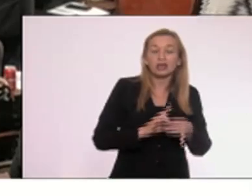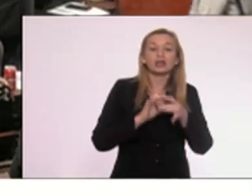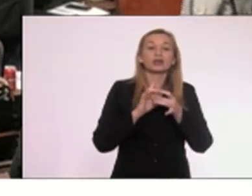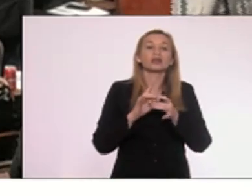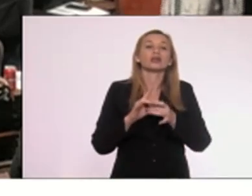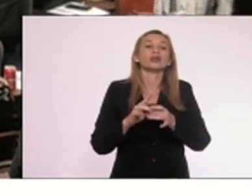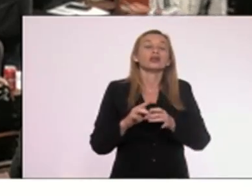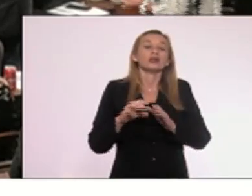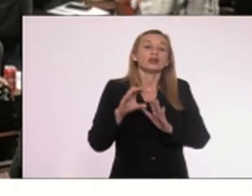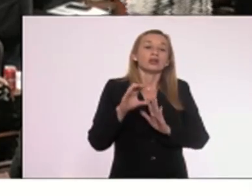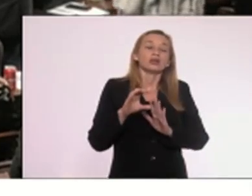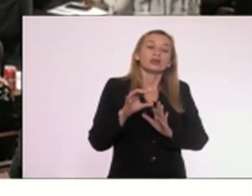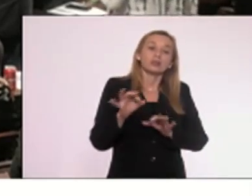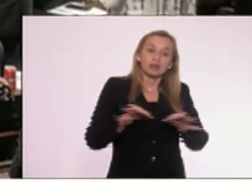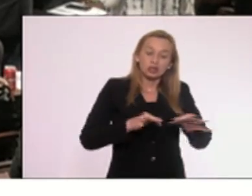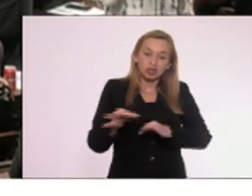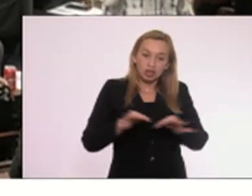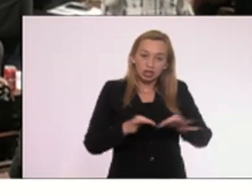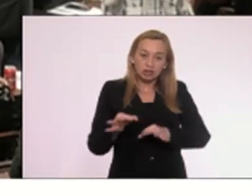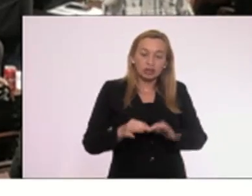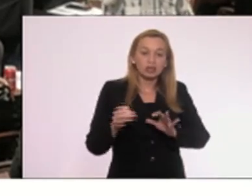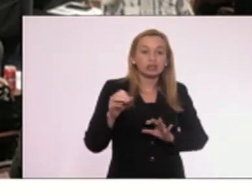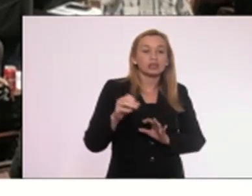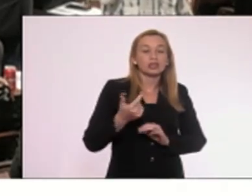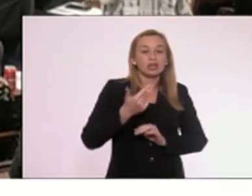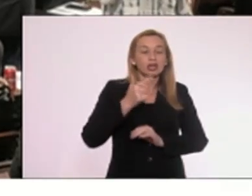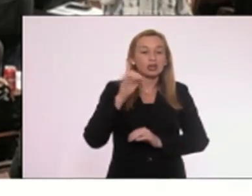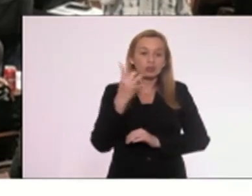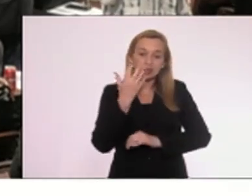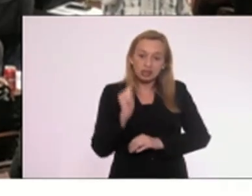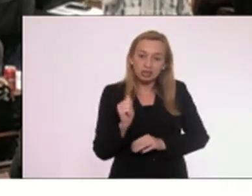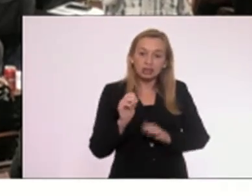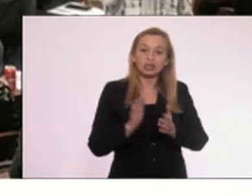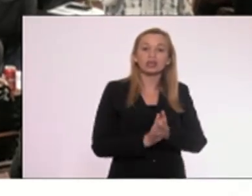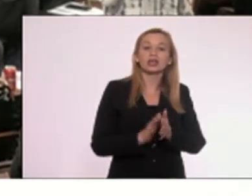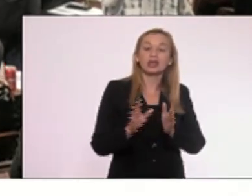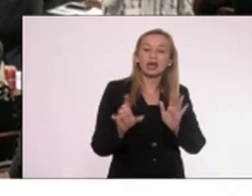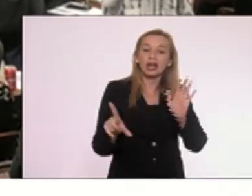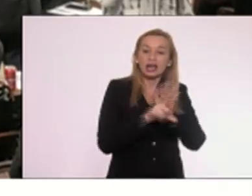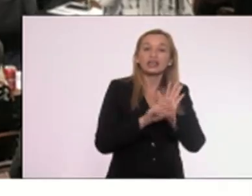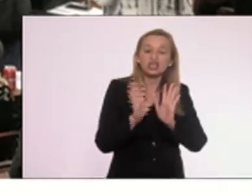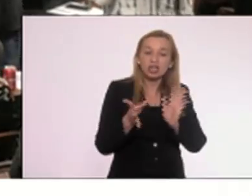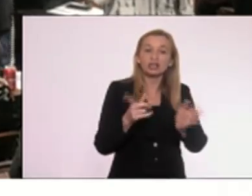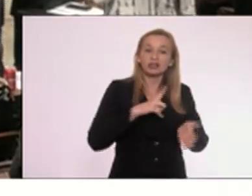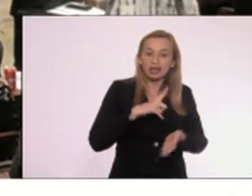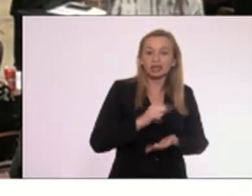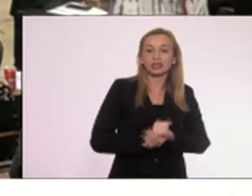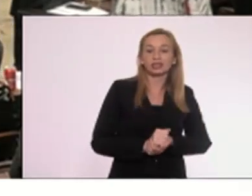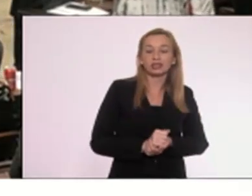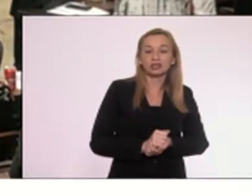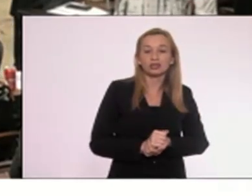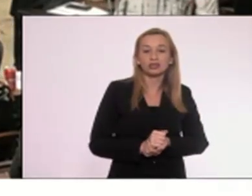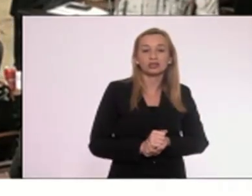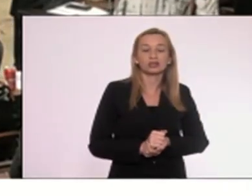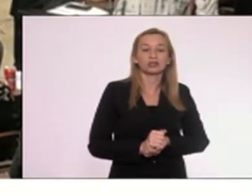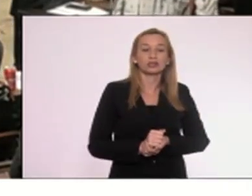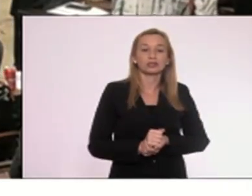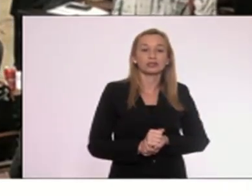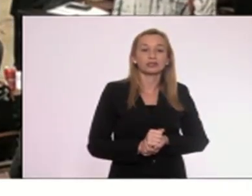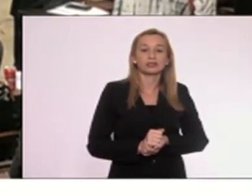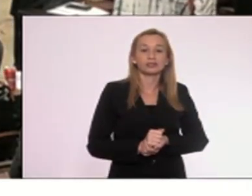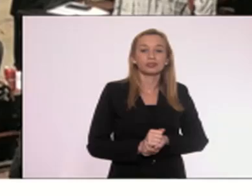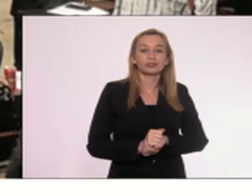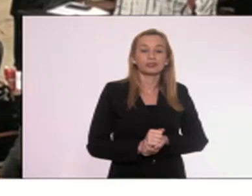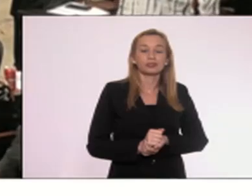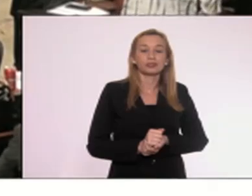à lei que já existe, que é a lei de 2018, de Átila Nunes. Ele, quando foi consagrado em lei, ele foi consagrado com esta denominação. Com